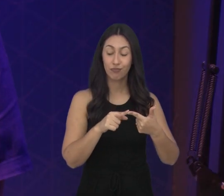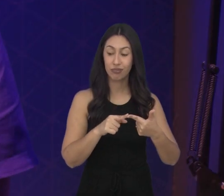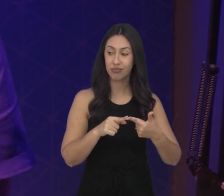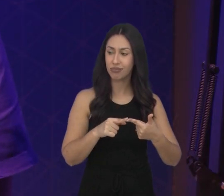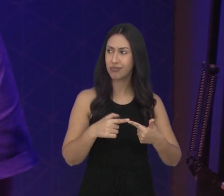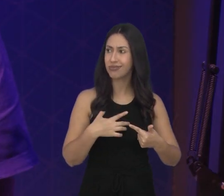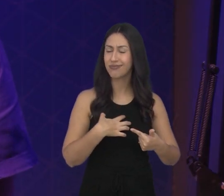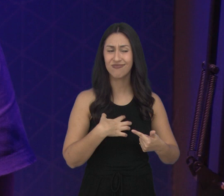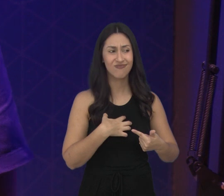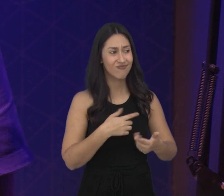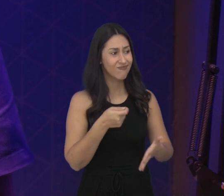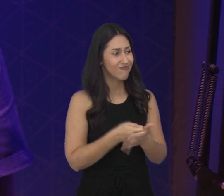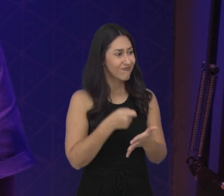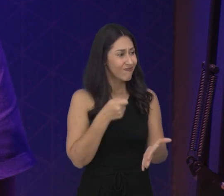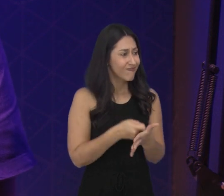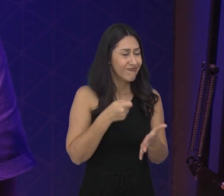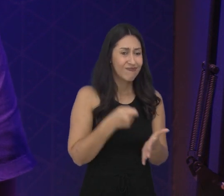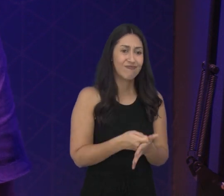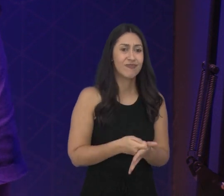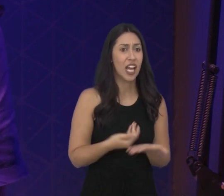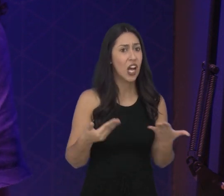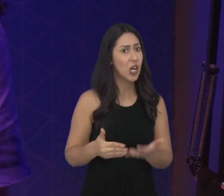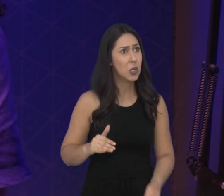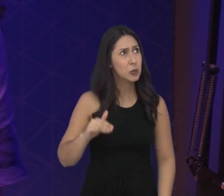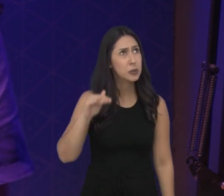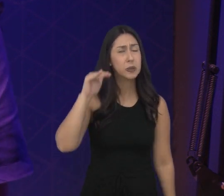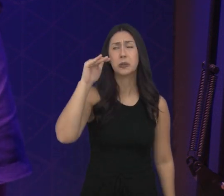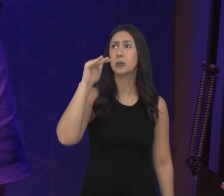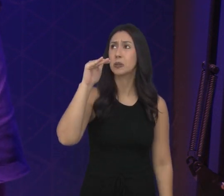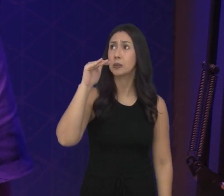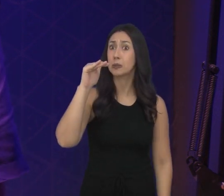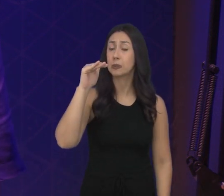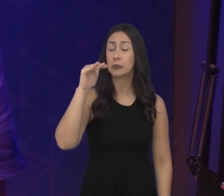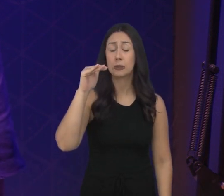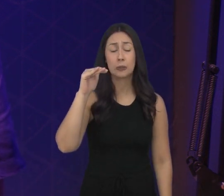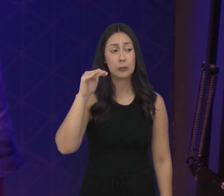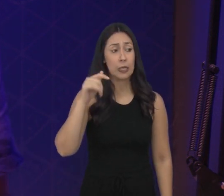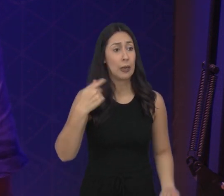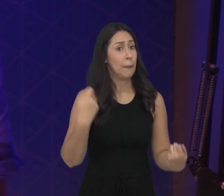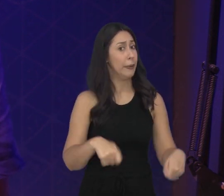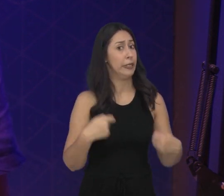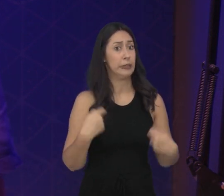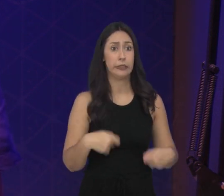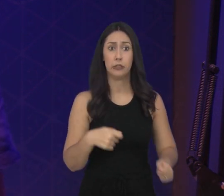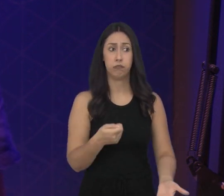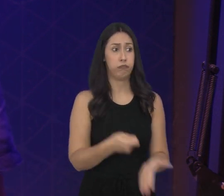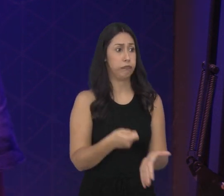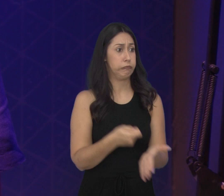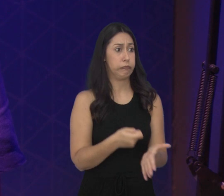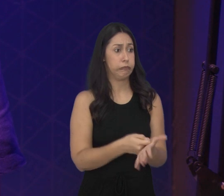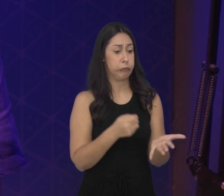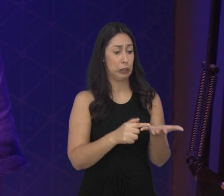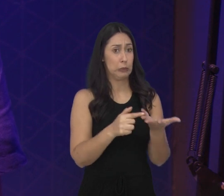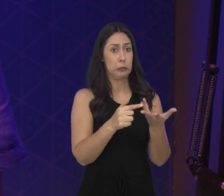cobrança interna. Então a ideia de que você agora é adulto, pode ser que você comece, né, a exigir de si mesmo muitas coisas.